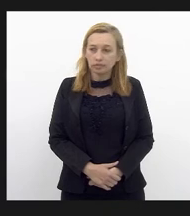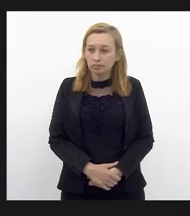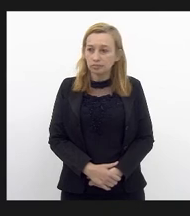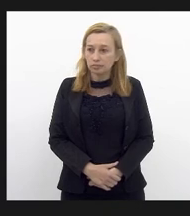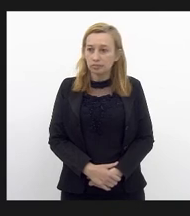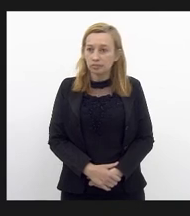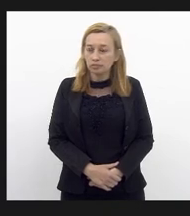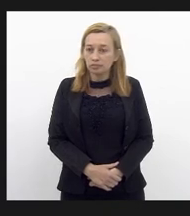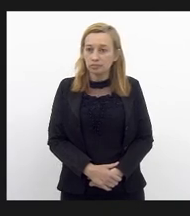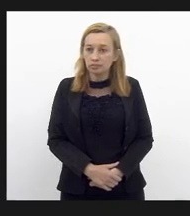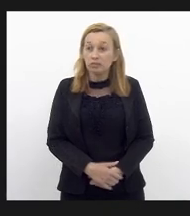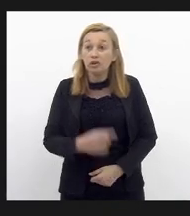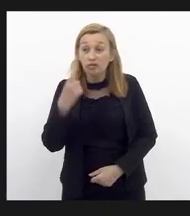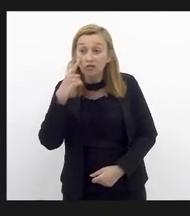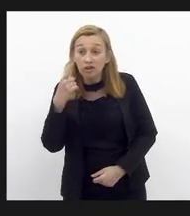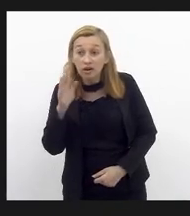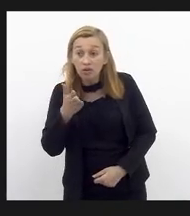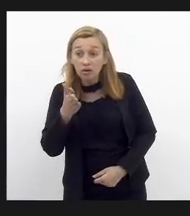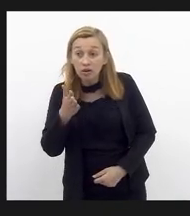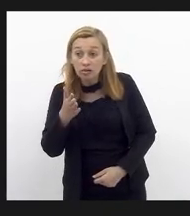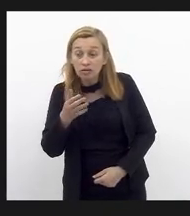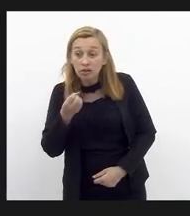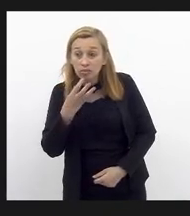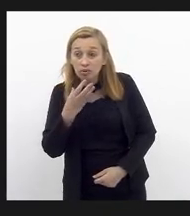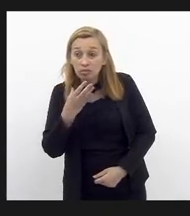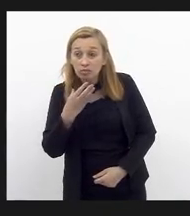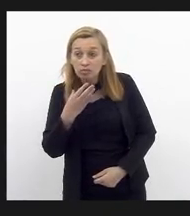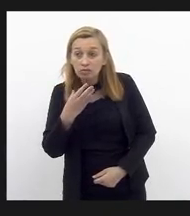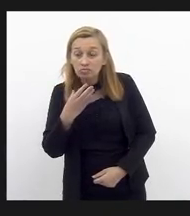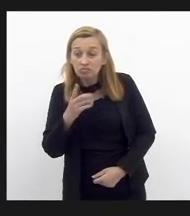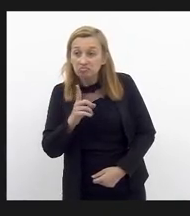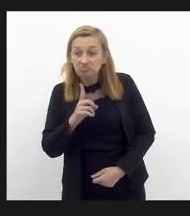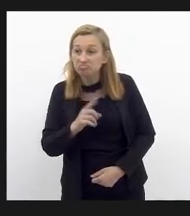Veja agora se funciona, Tio Ju.